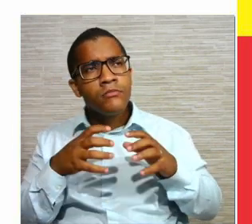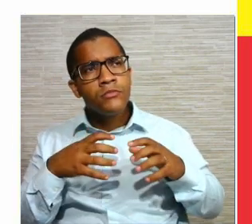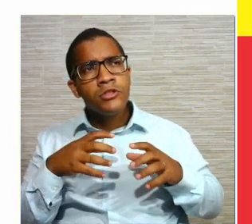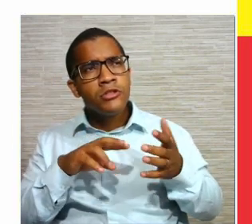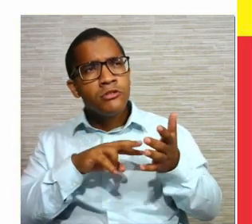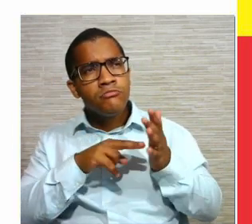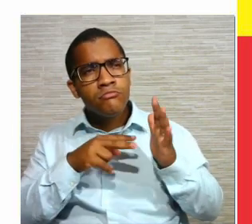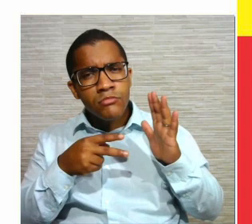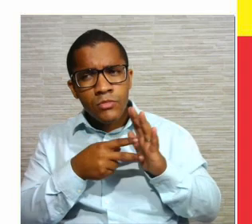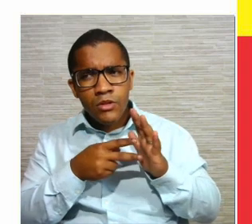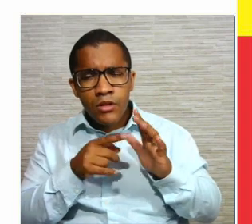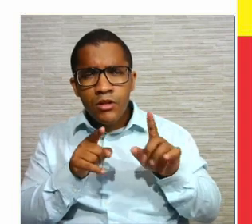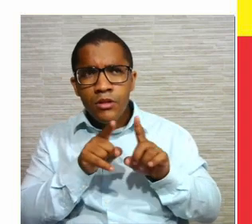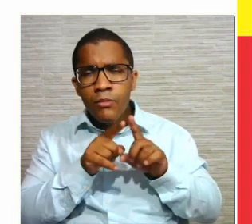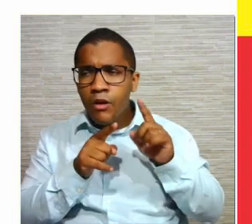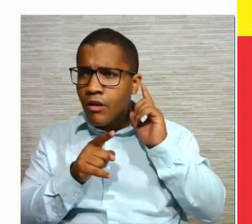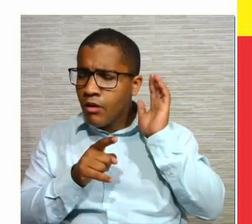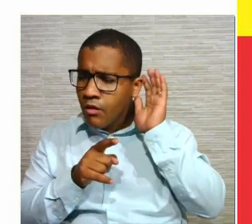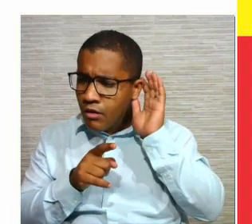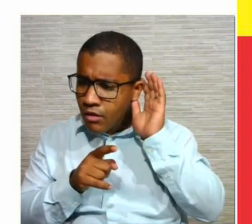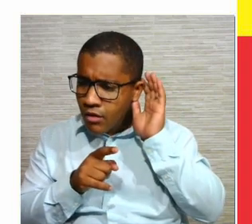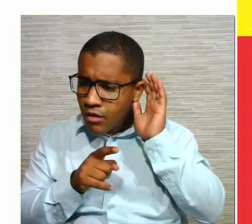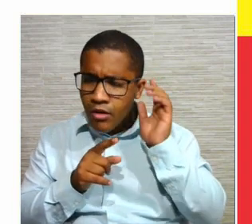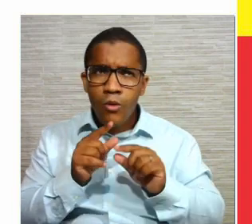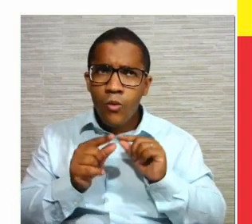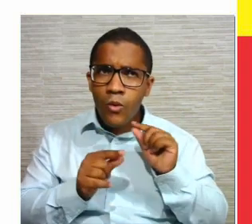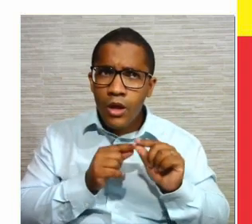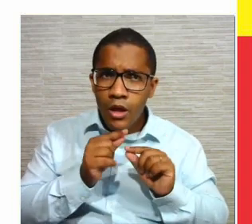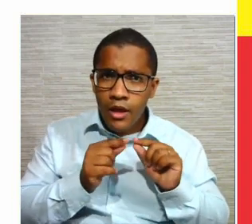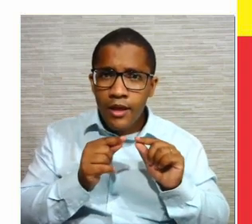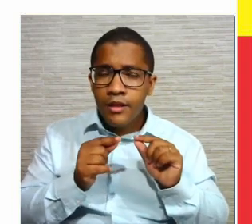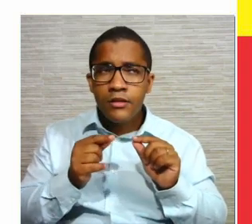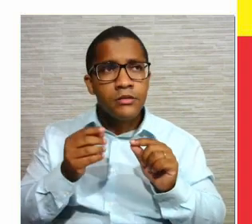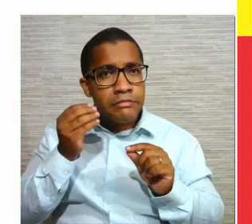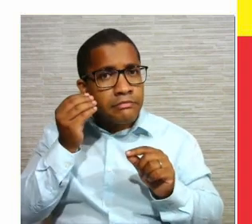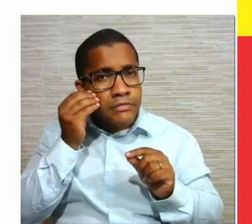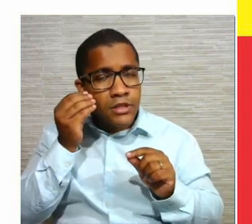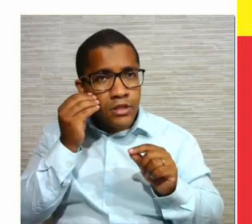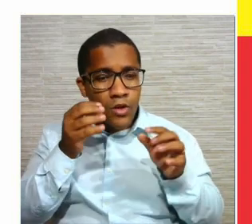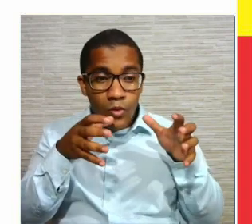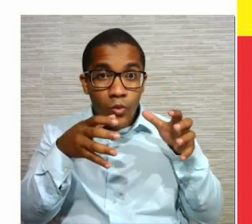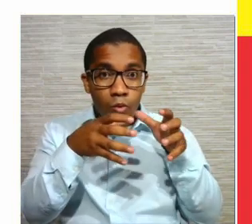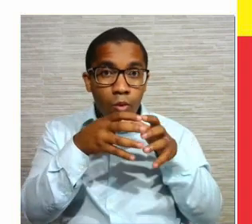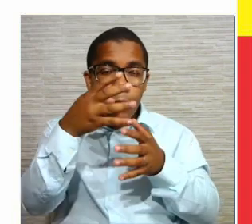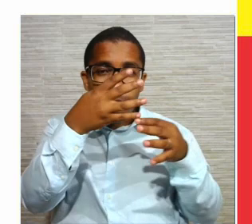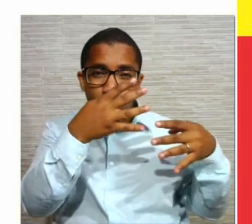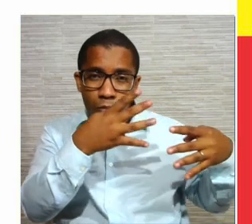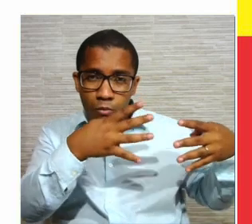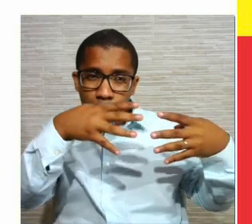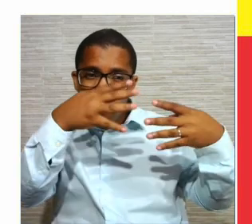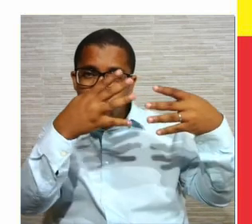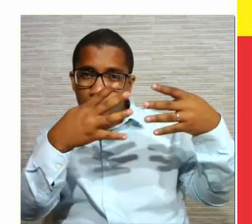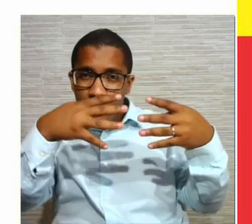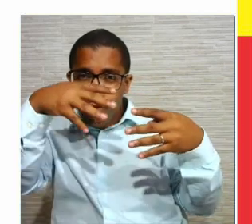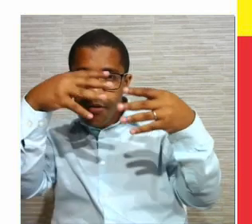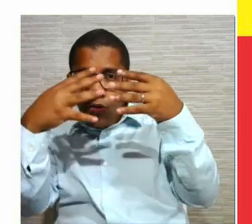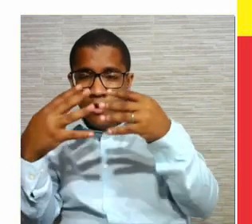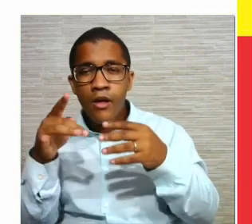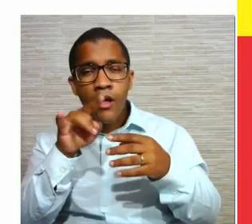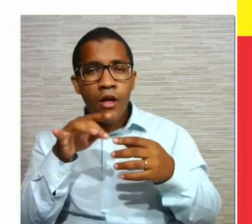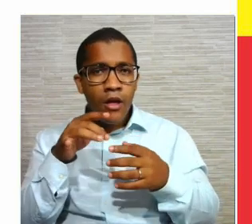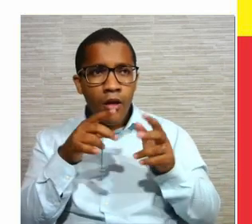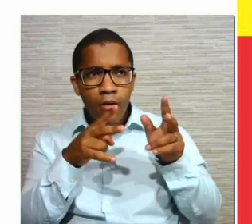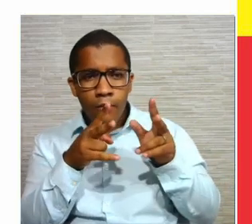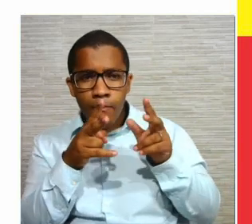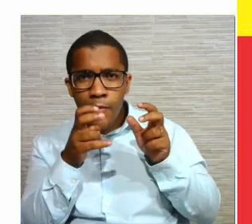dando uma ideia de unidade a ela. Isto é, a intenção de ouvir aquele grupo de sons como música é fundamental